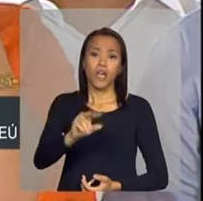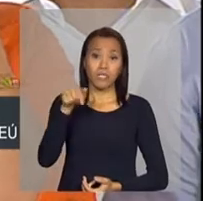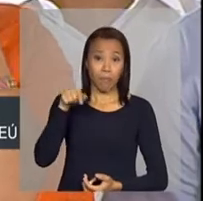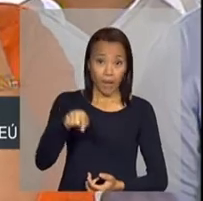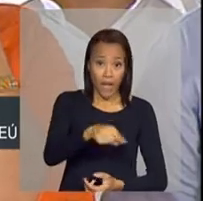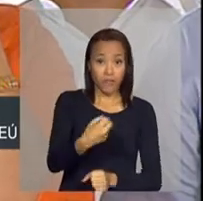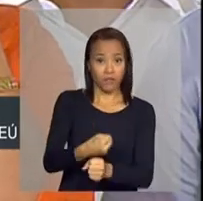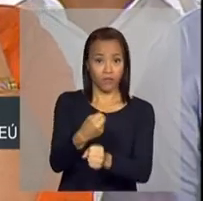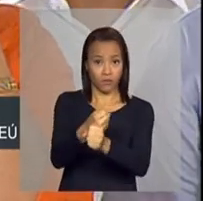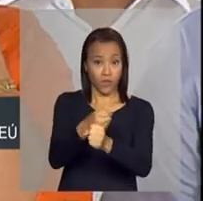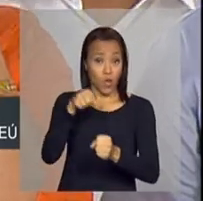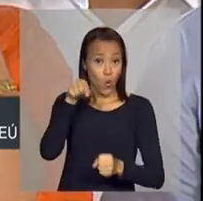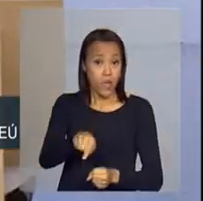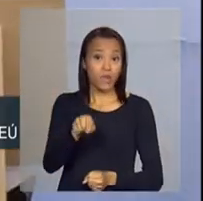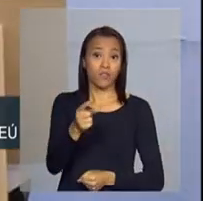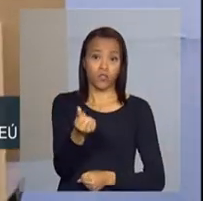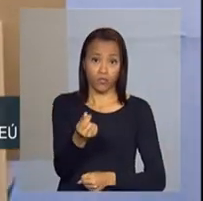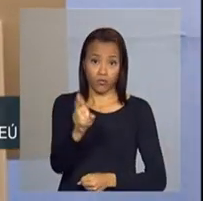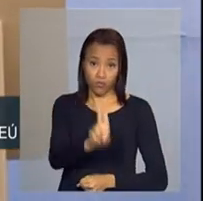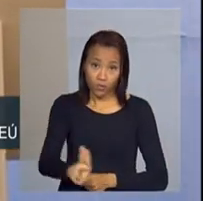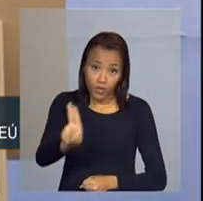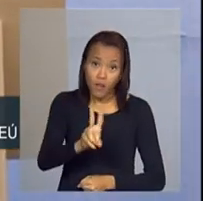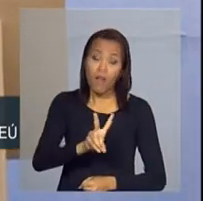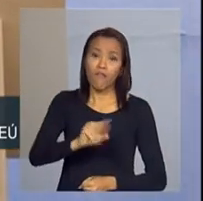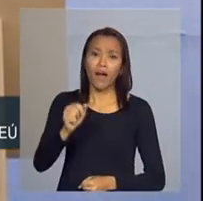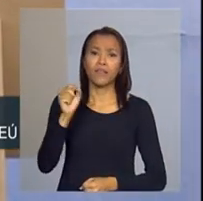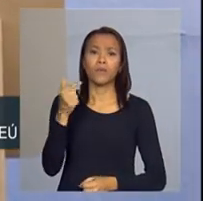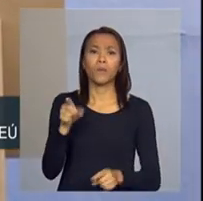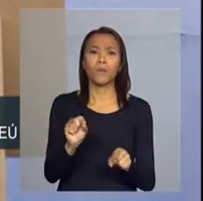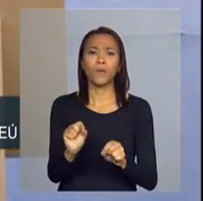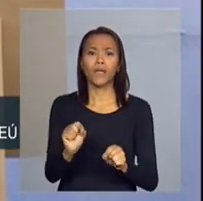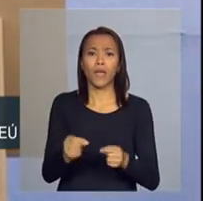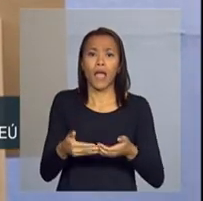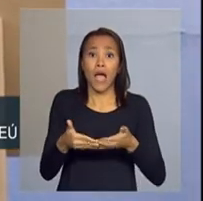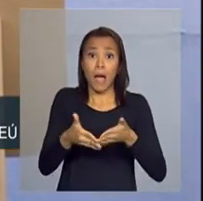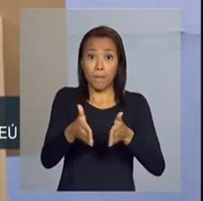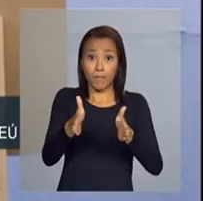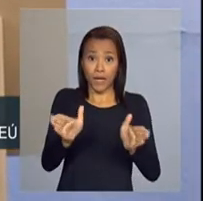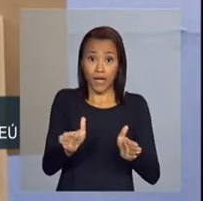obras. Com esses recursos, será duplicada a